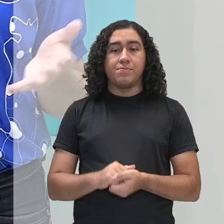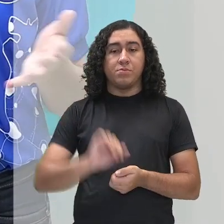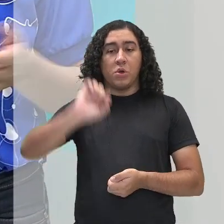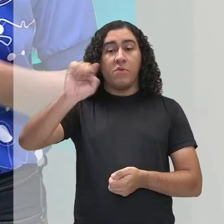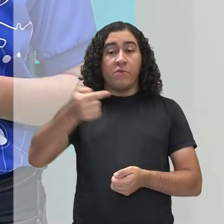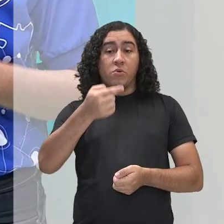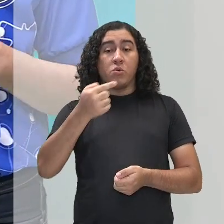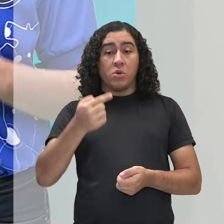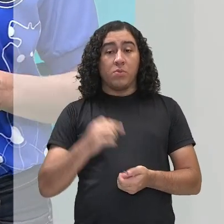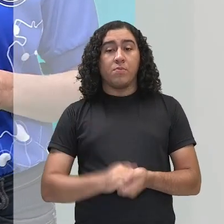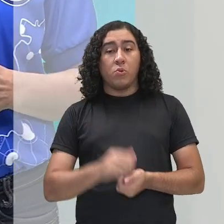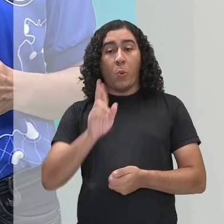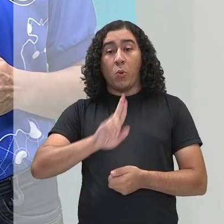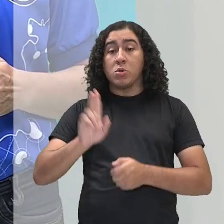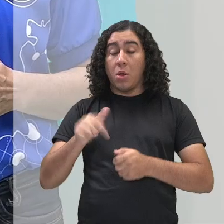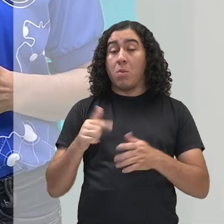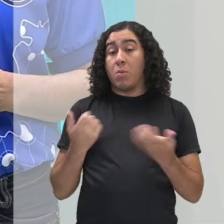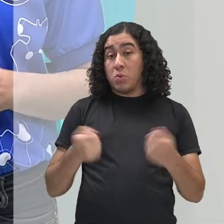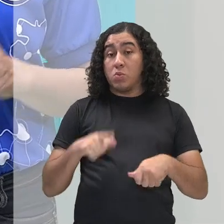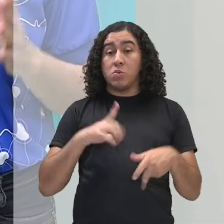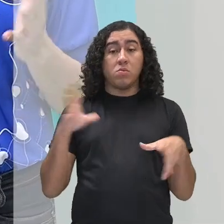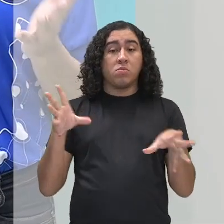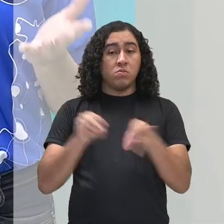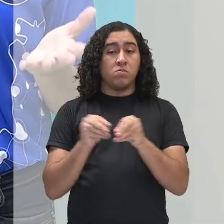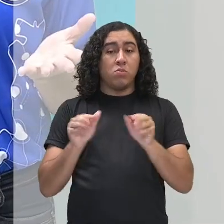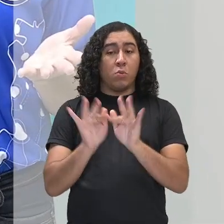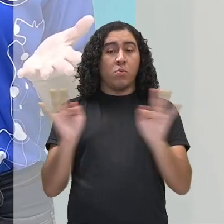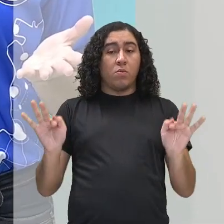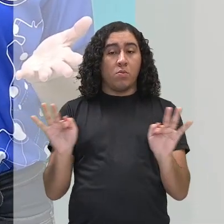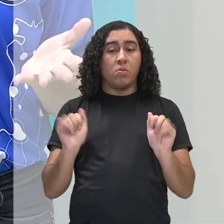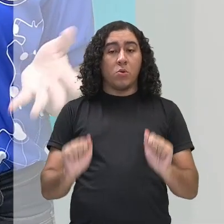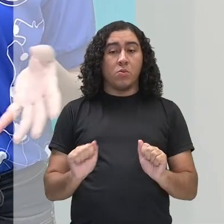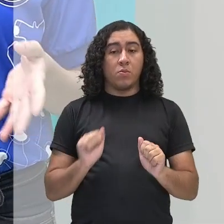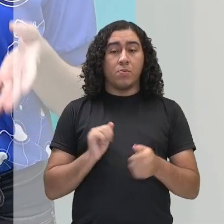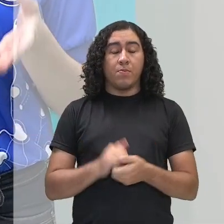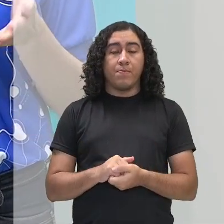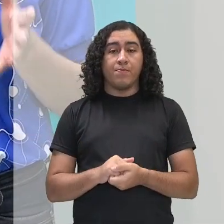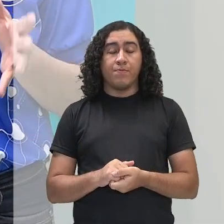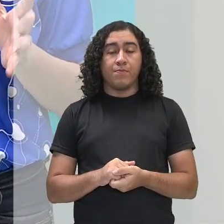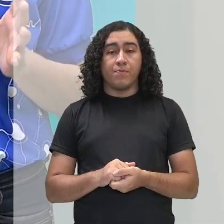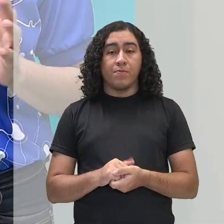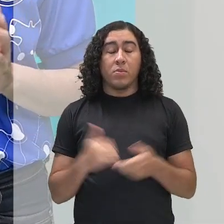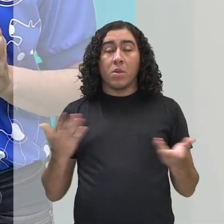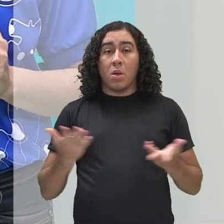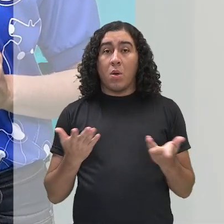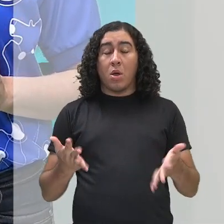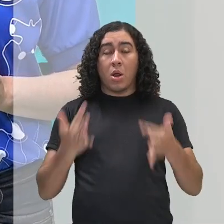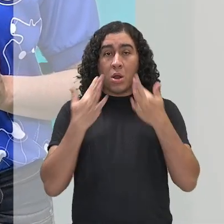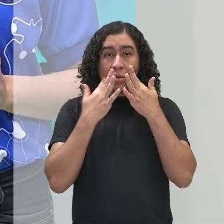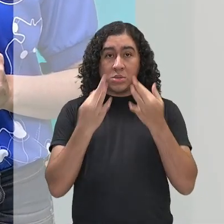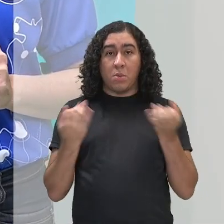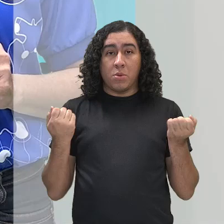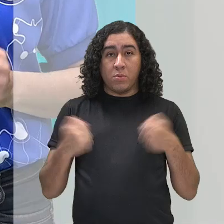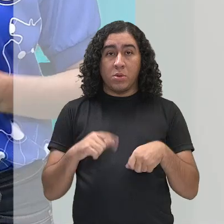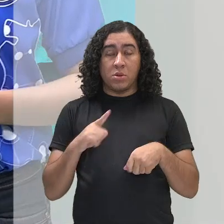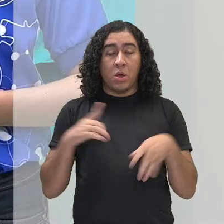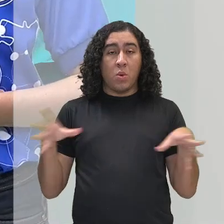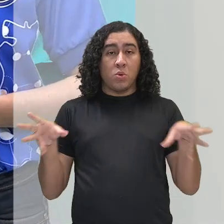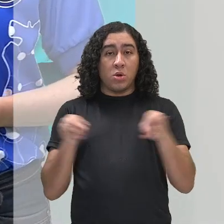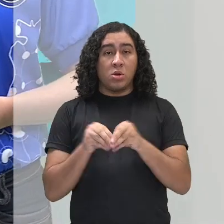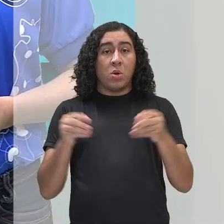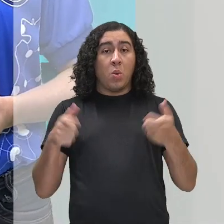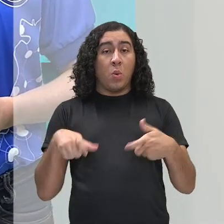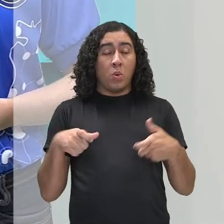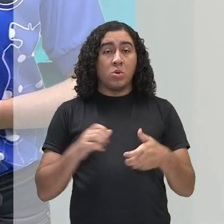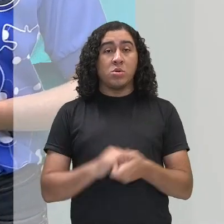É uma possibilidade de fazer a forma contraída. E agora eu quero que vocês acompanhem, né, as possibilidades também da forma contraída aqui,